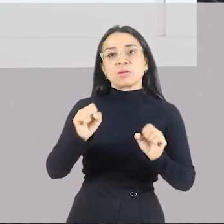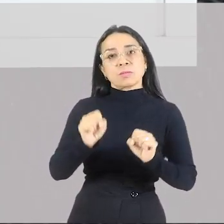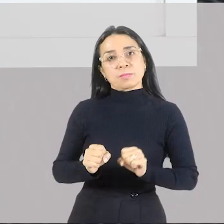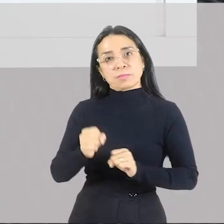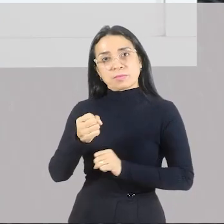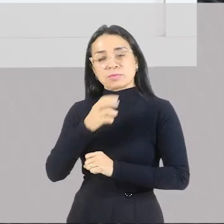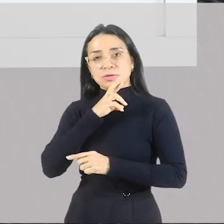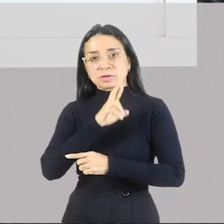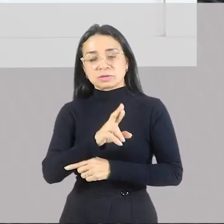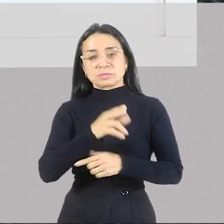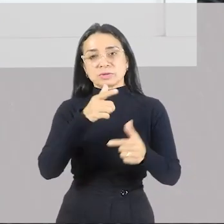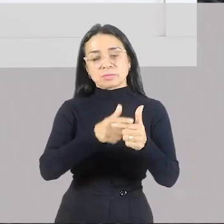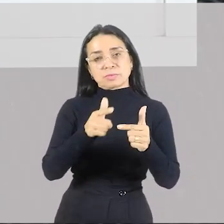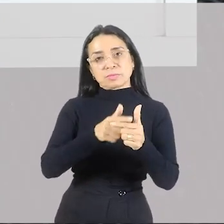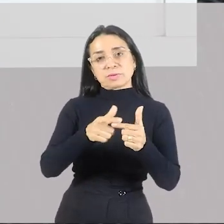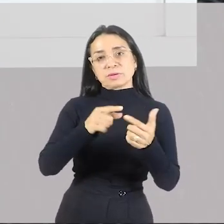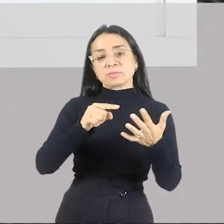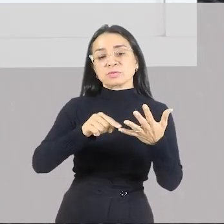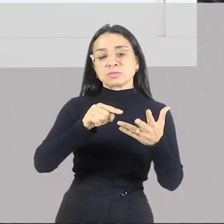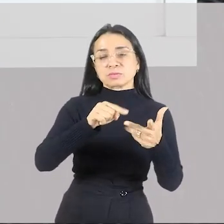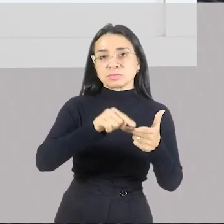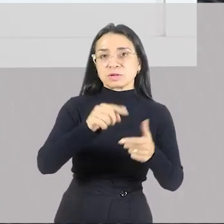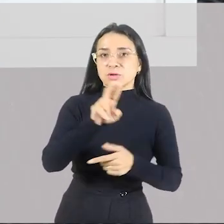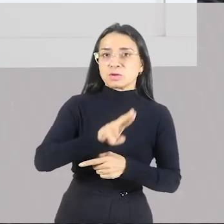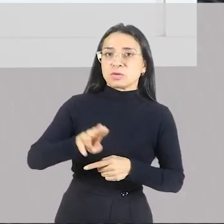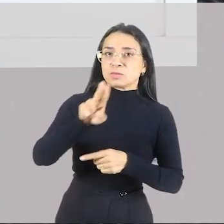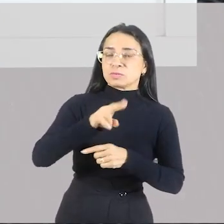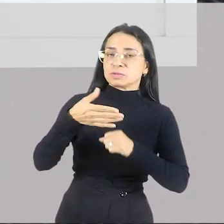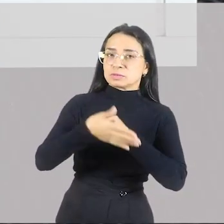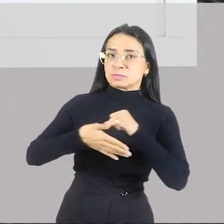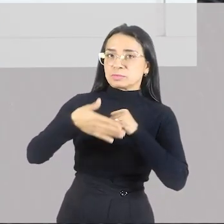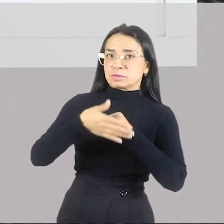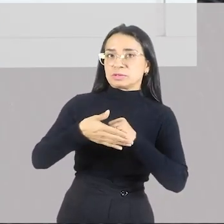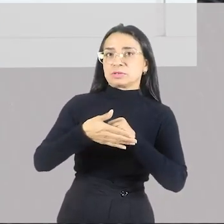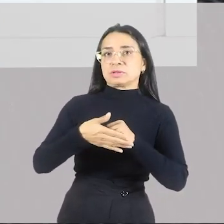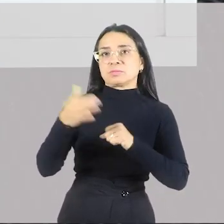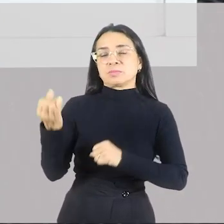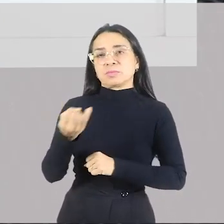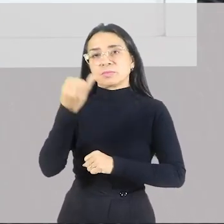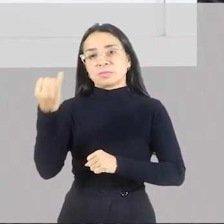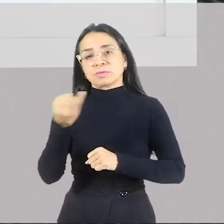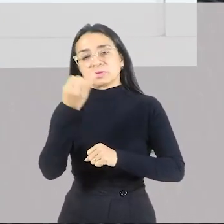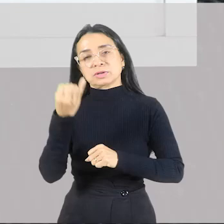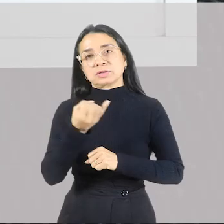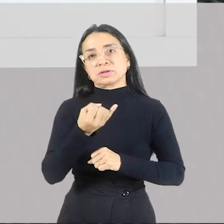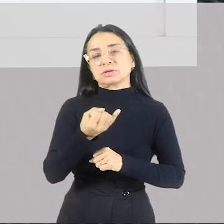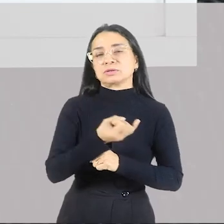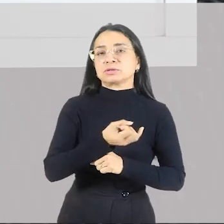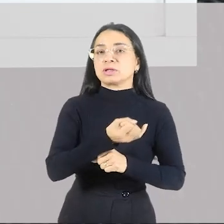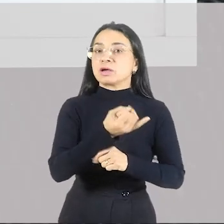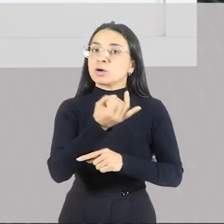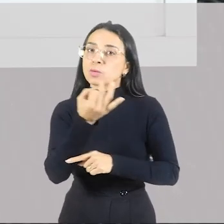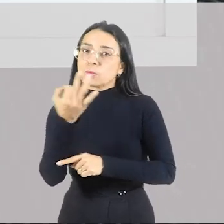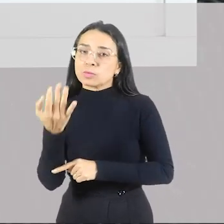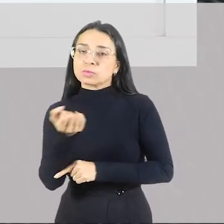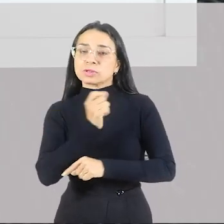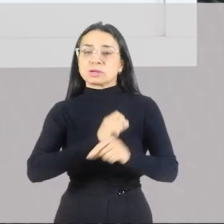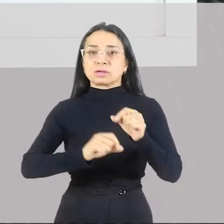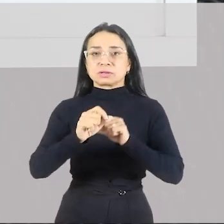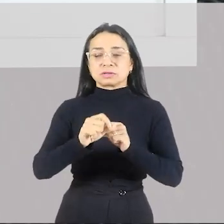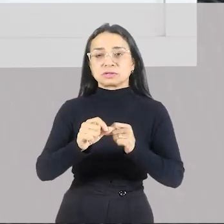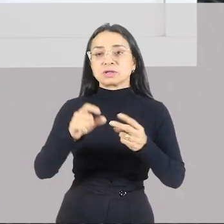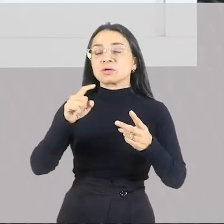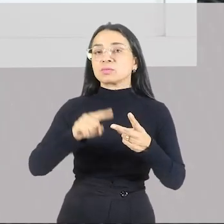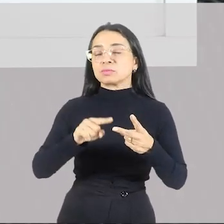resolver problemas de contagem usando o princípio fundamental da contagem, que norteia toda a análise combinatória. Nós